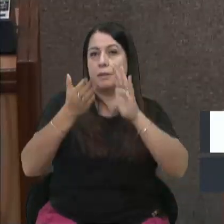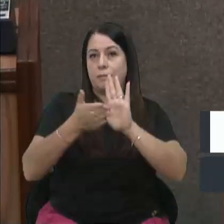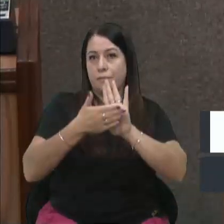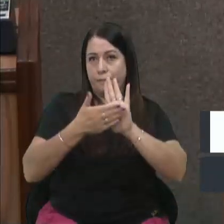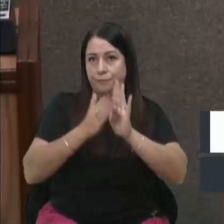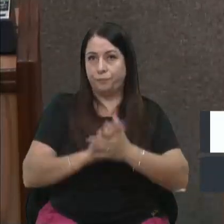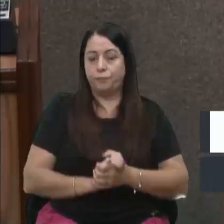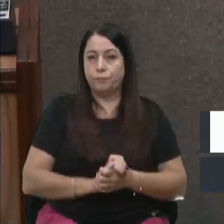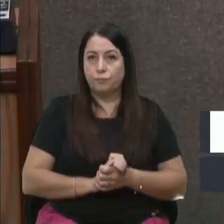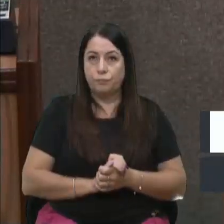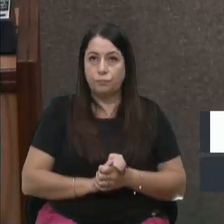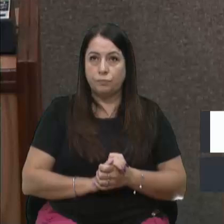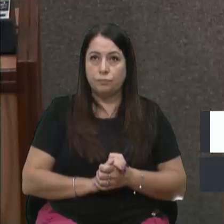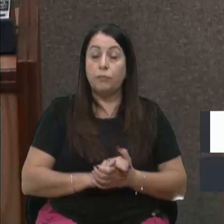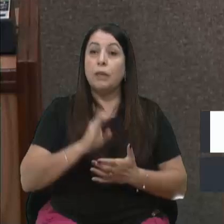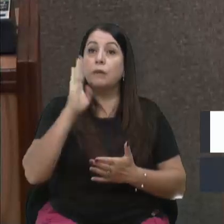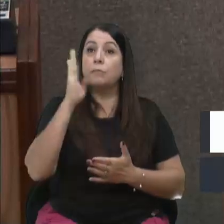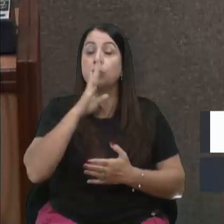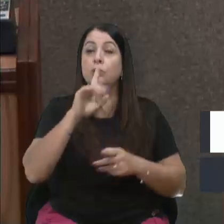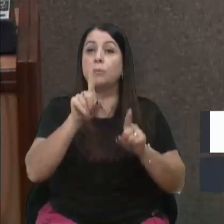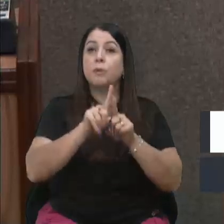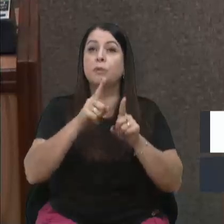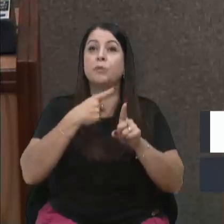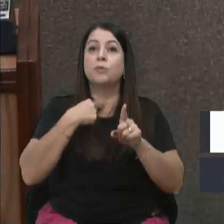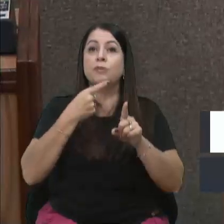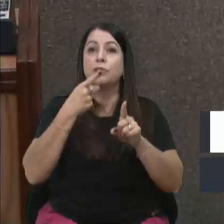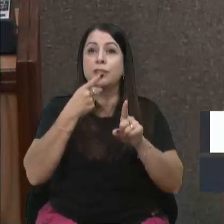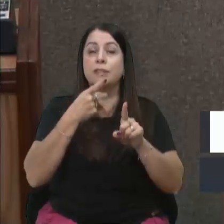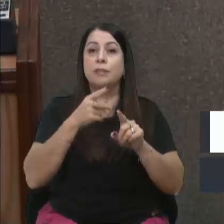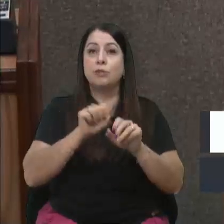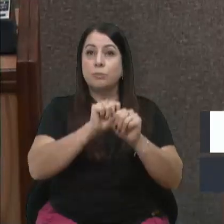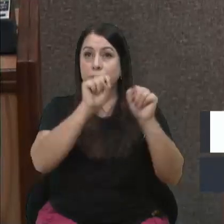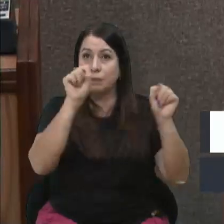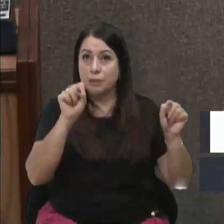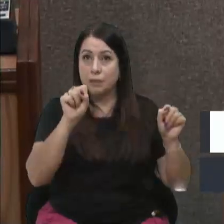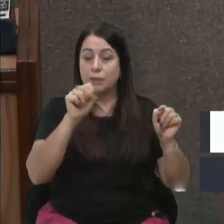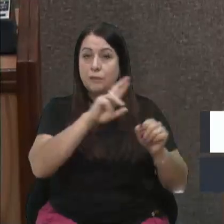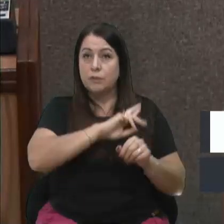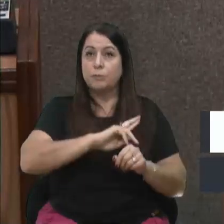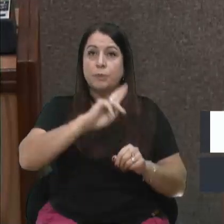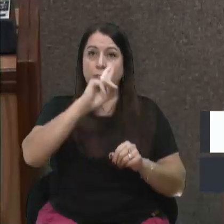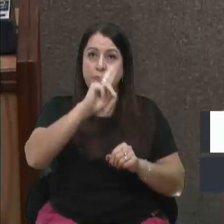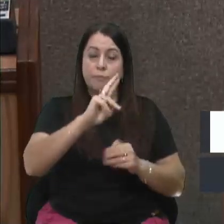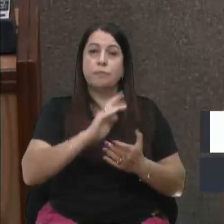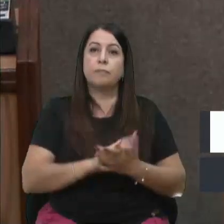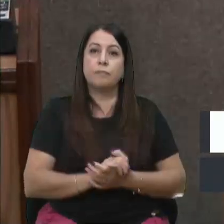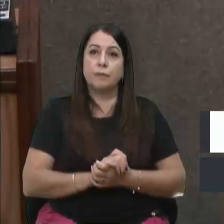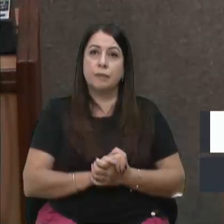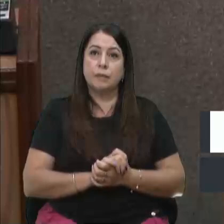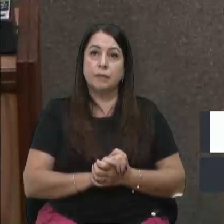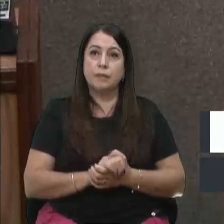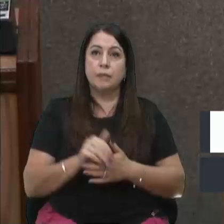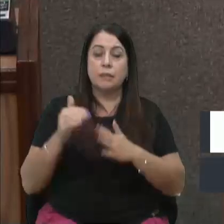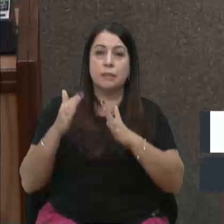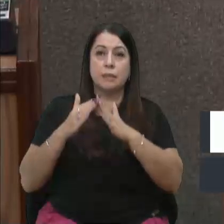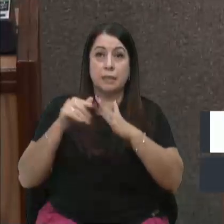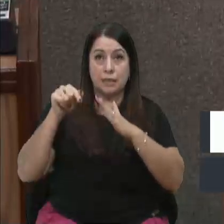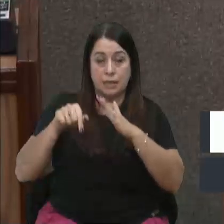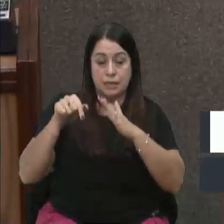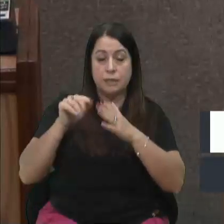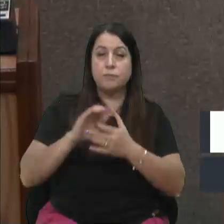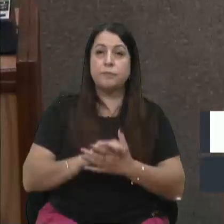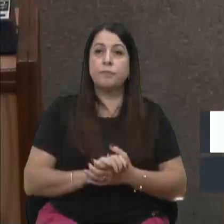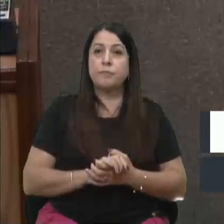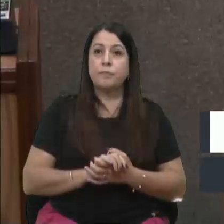pauta. E, rapidinho, também gostaria de falar que agora pela manhã estive representando, então, esta casa